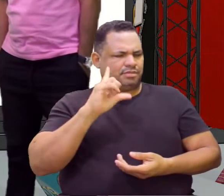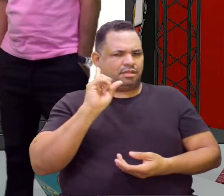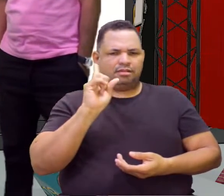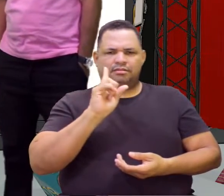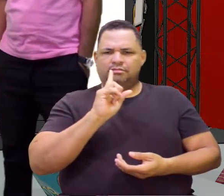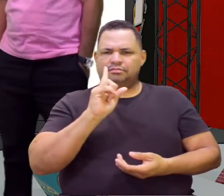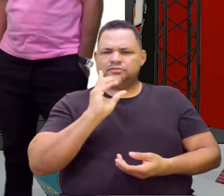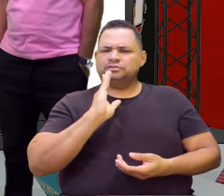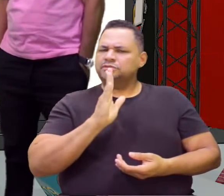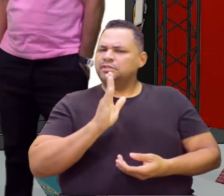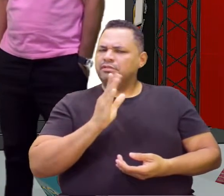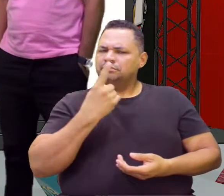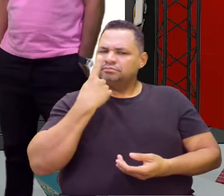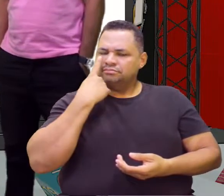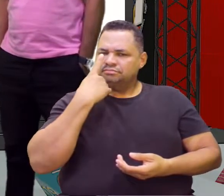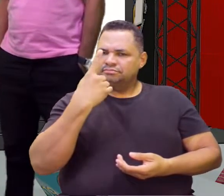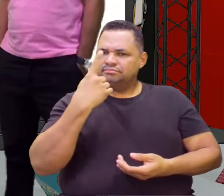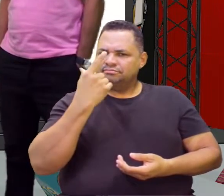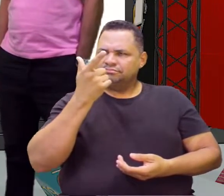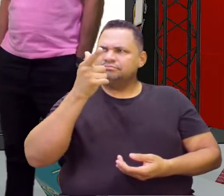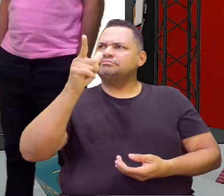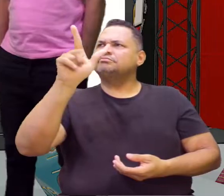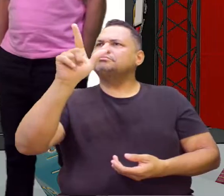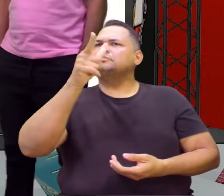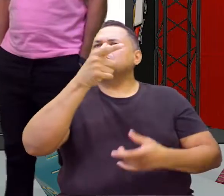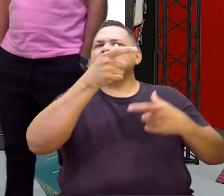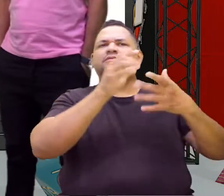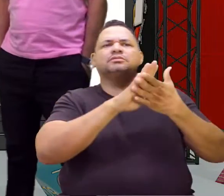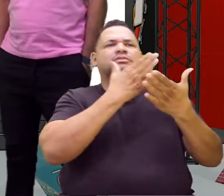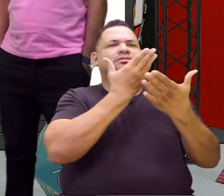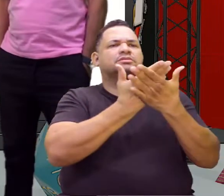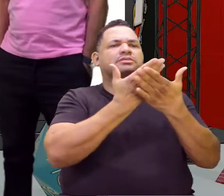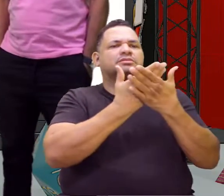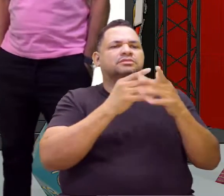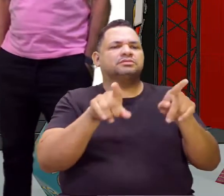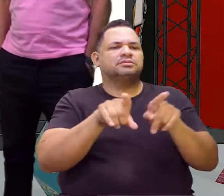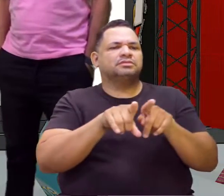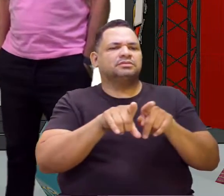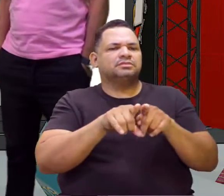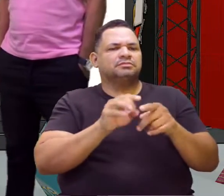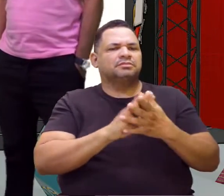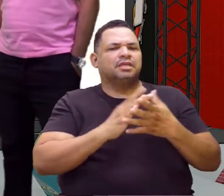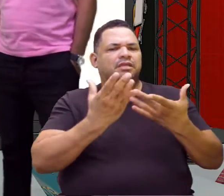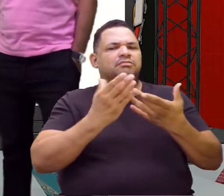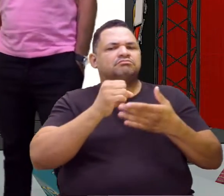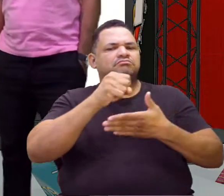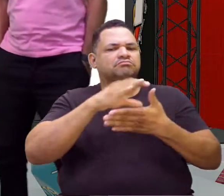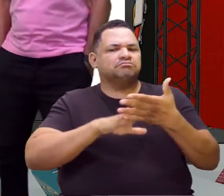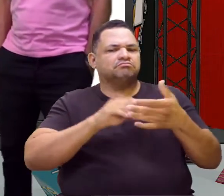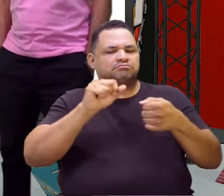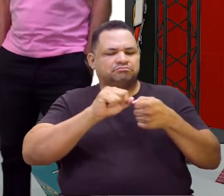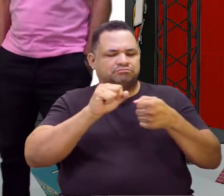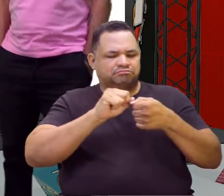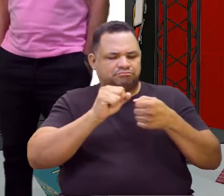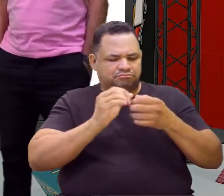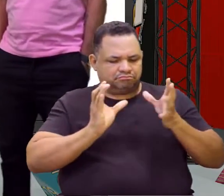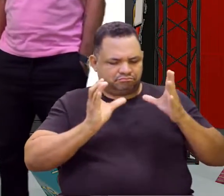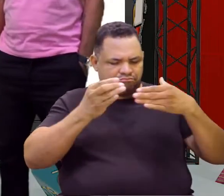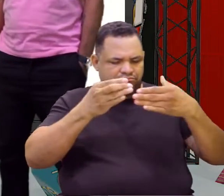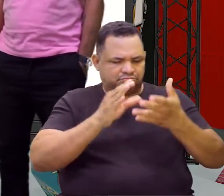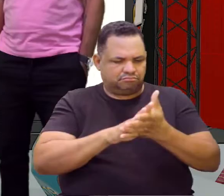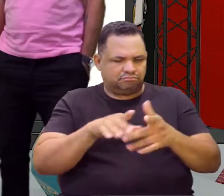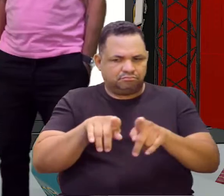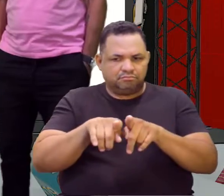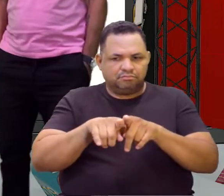fotos, Já eu viu em acho, outras não fotos? sei. Eles De mandam outras aulas, muitos né? registros também de atividades que realizam, No grupo, né? verdade, No grupo, verdade. A gente fica vendo aí